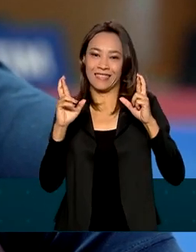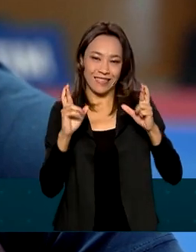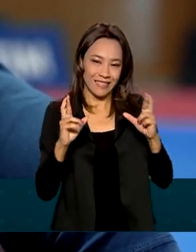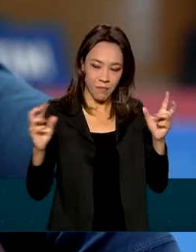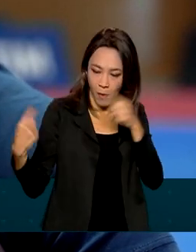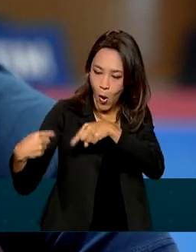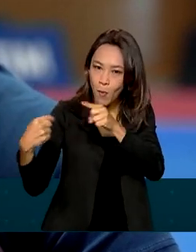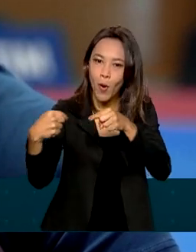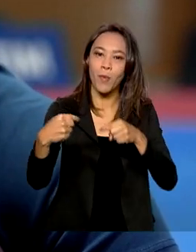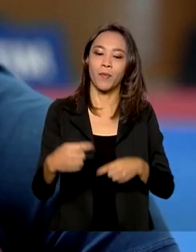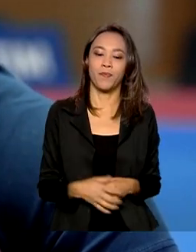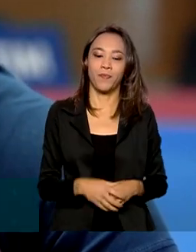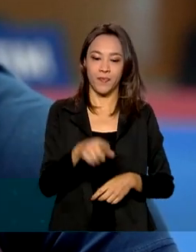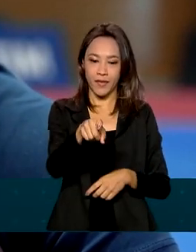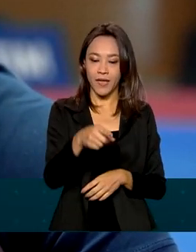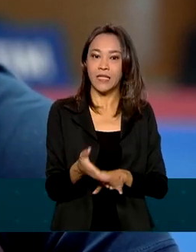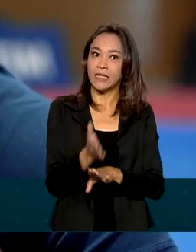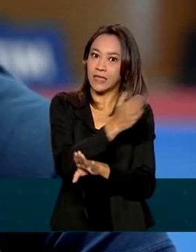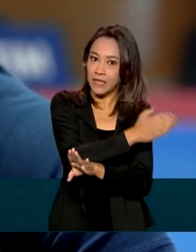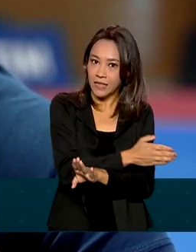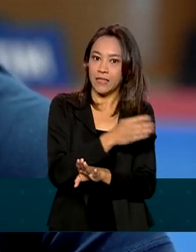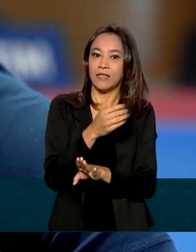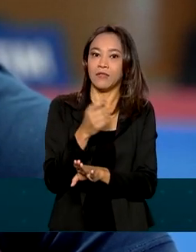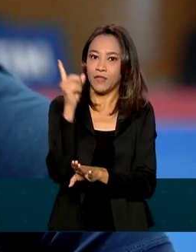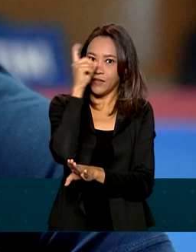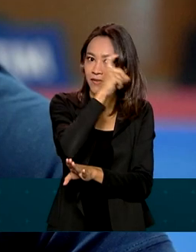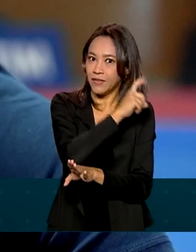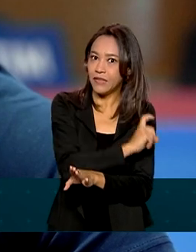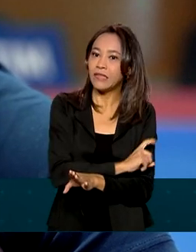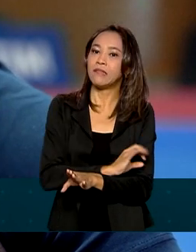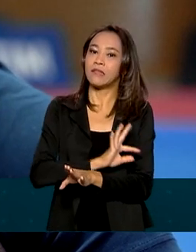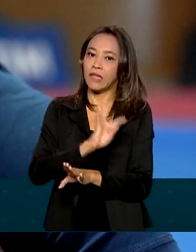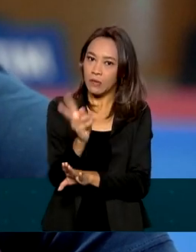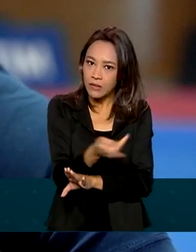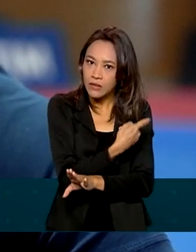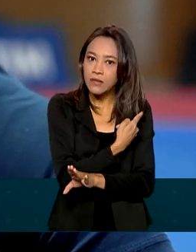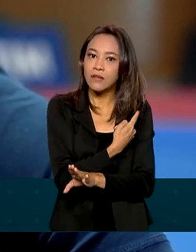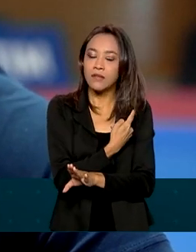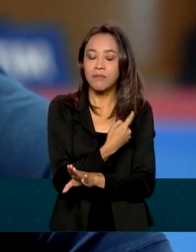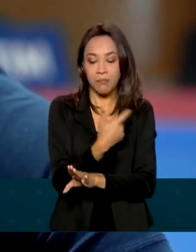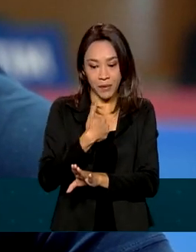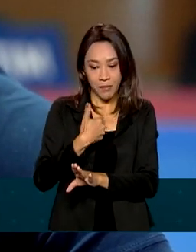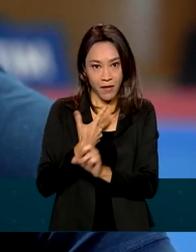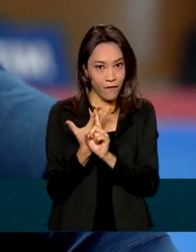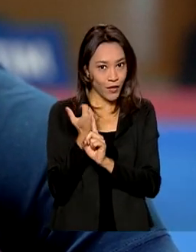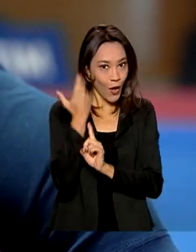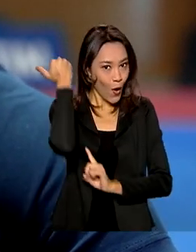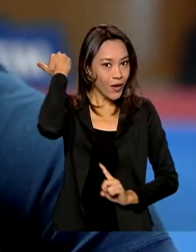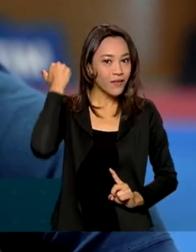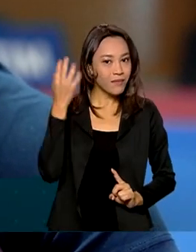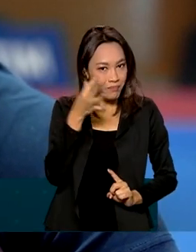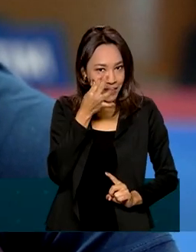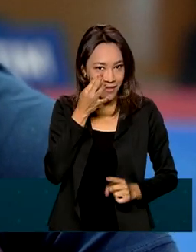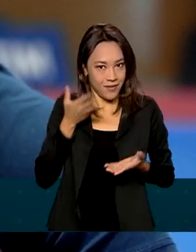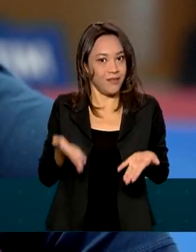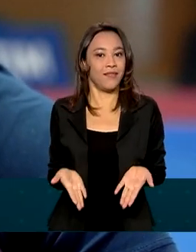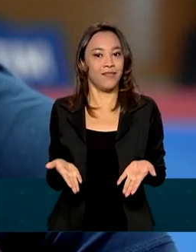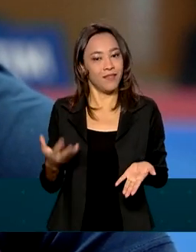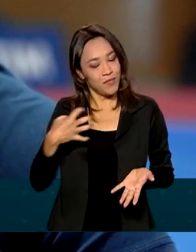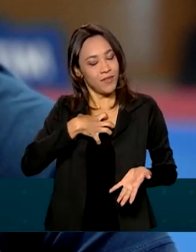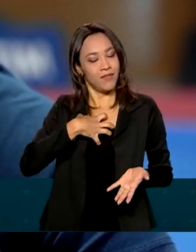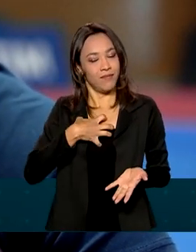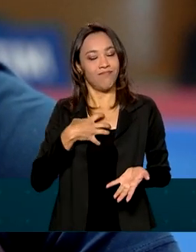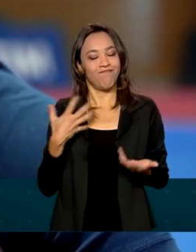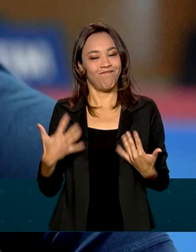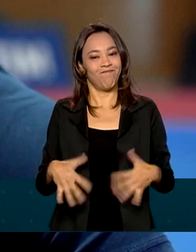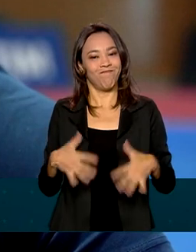competição. Depois de um ano tão difícil, né, até que a situação que a gente tem enfrentado, então, para mim é uma grande vitória estar aqui. Né? Dado